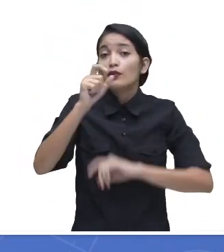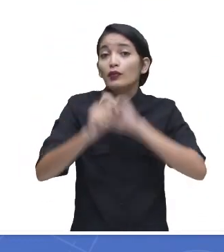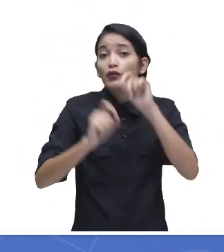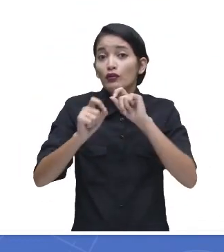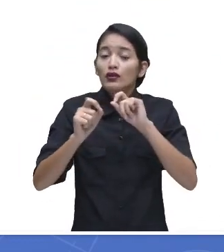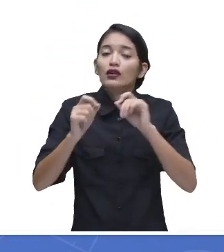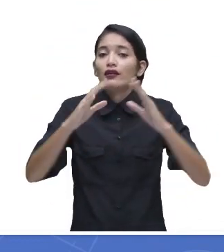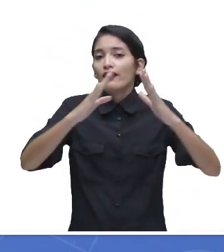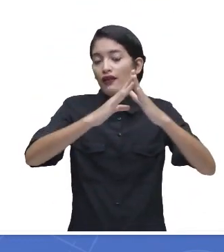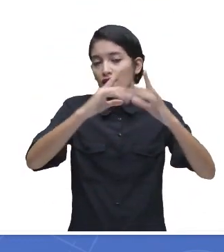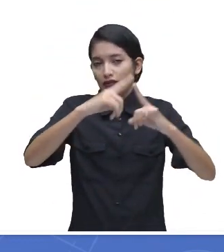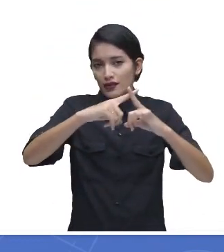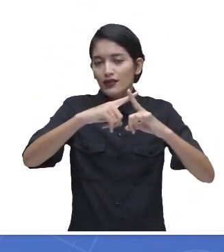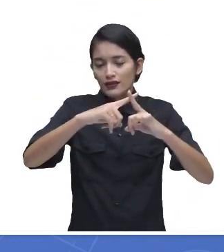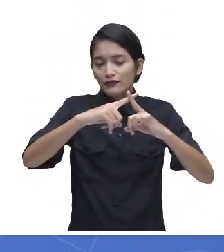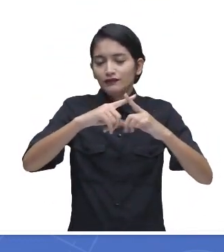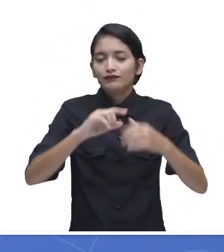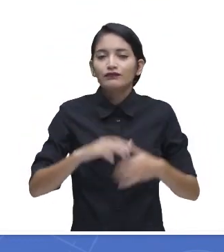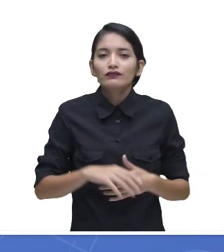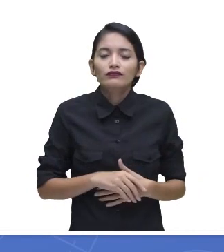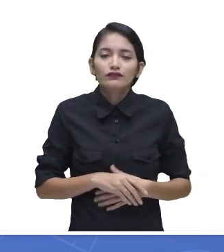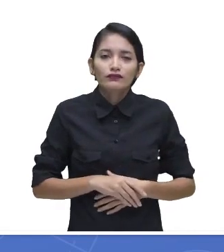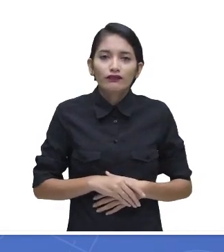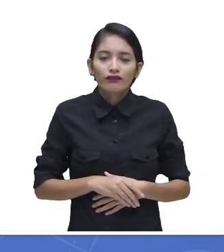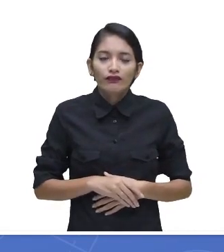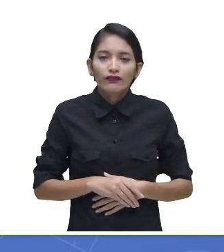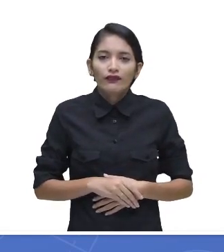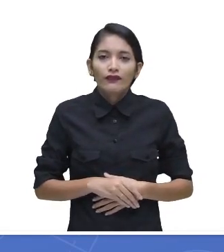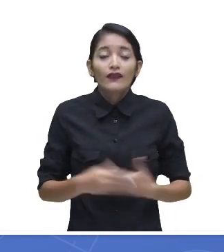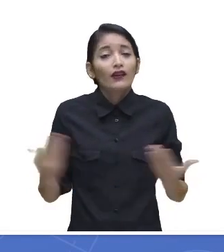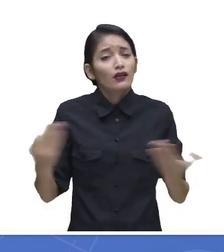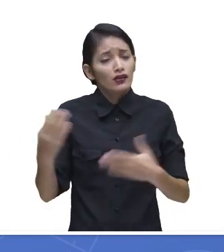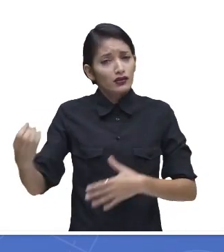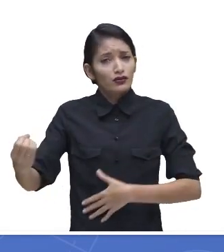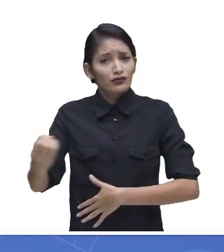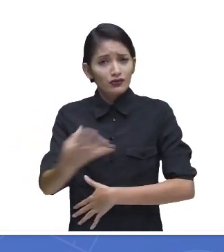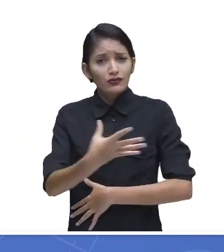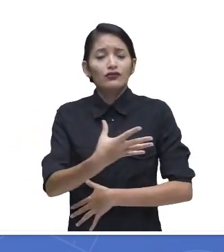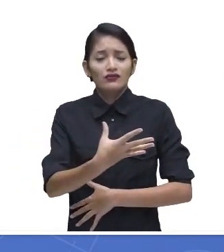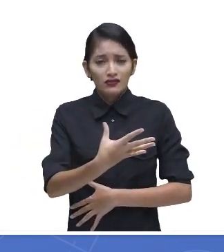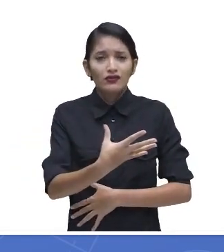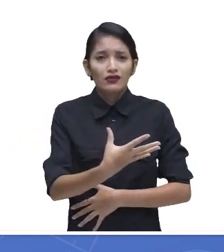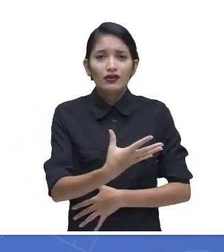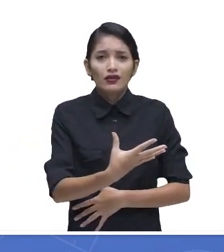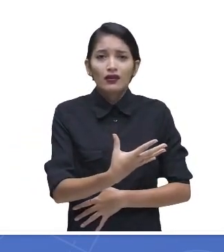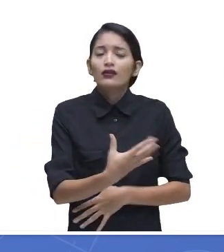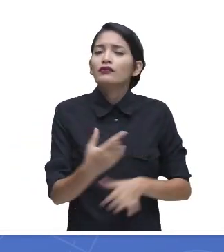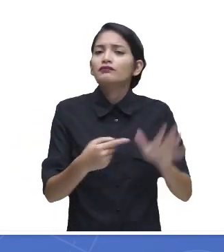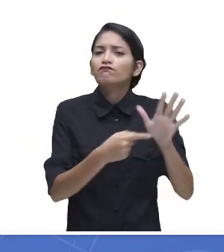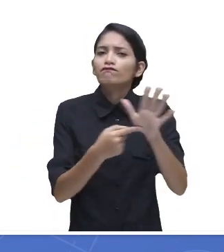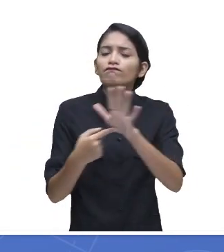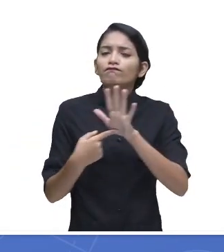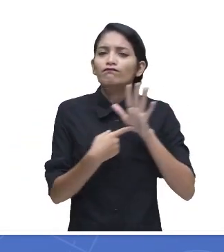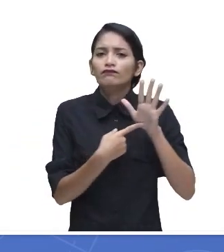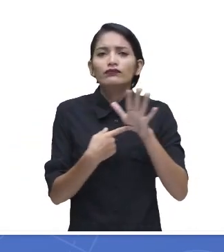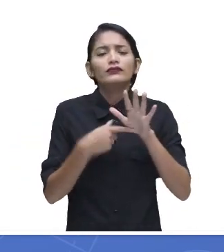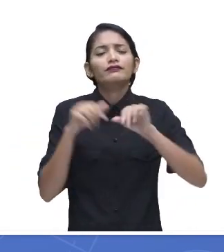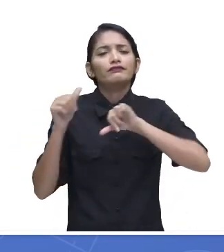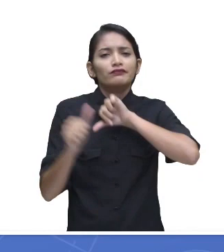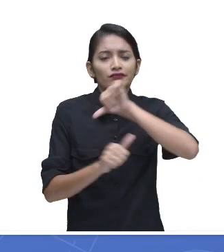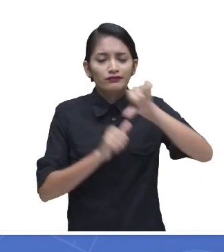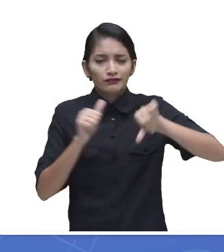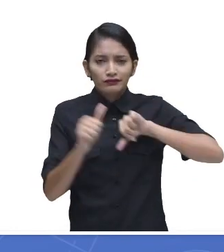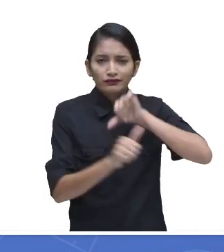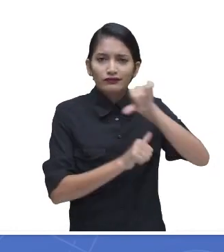igreja, né? Então, a Idade Moderna, ela inaugura uma mudança